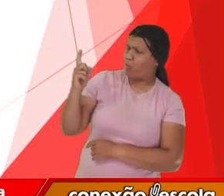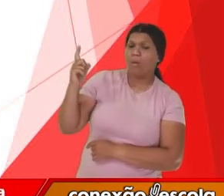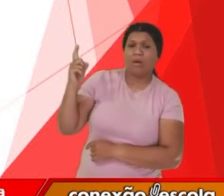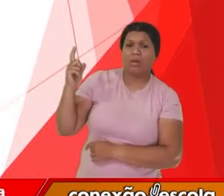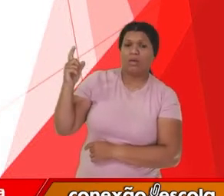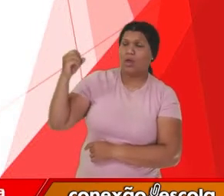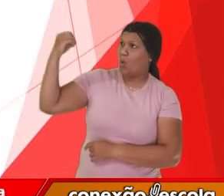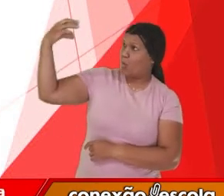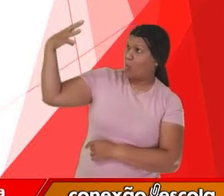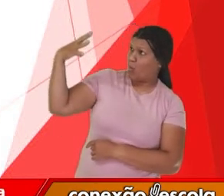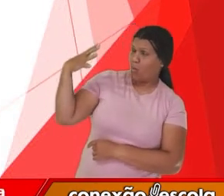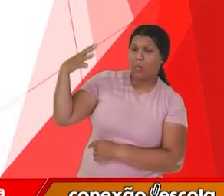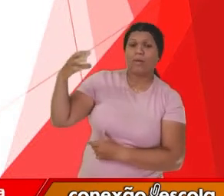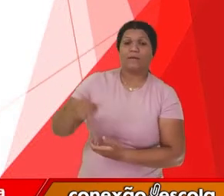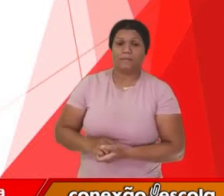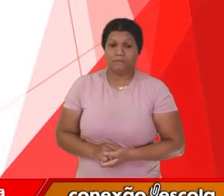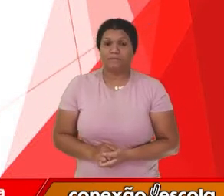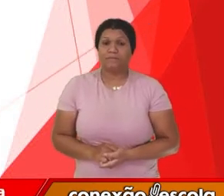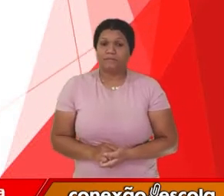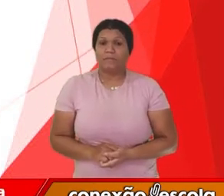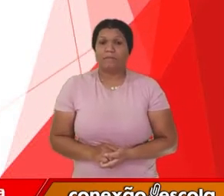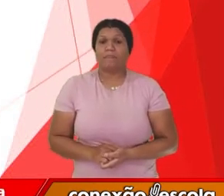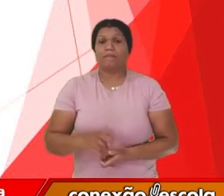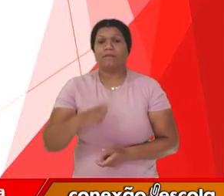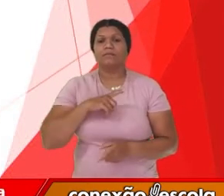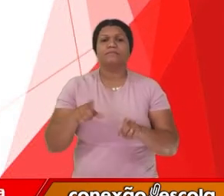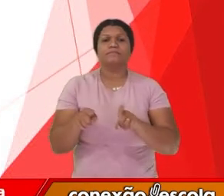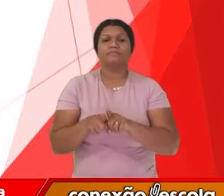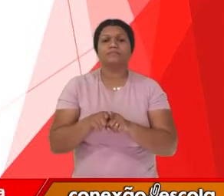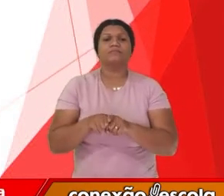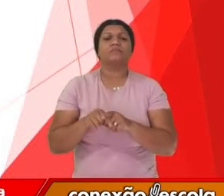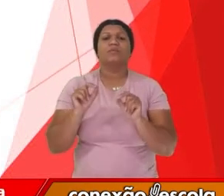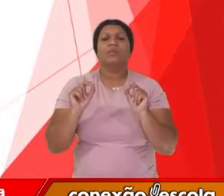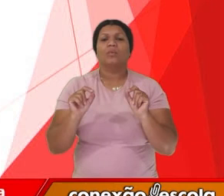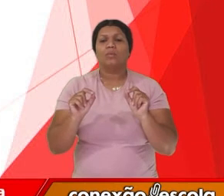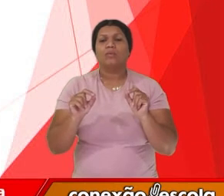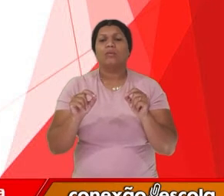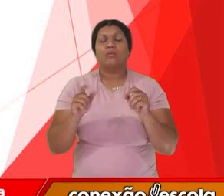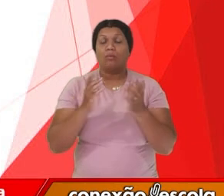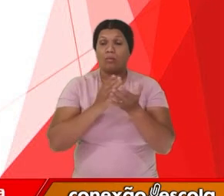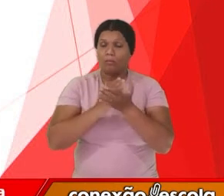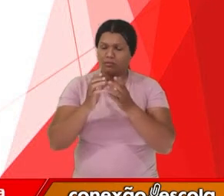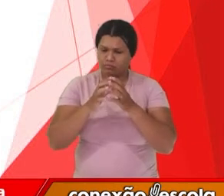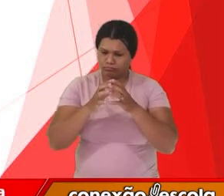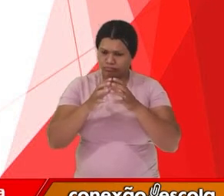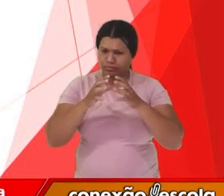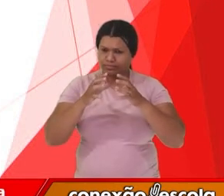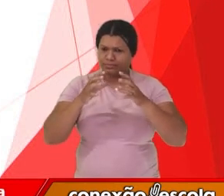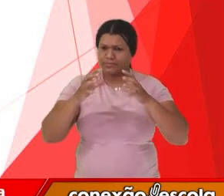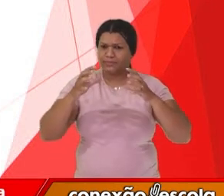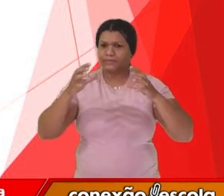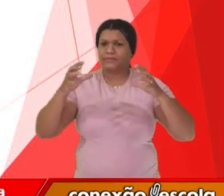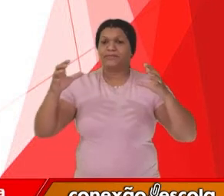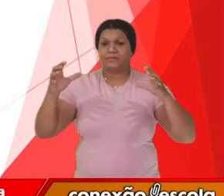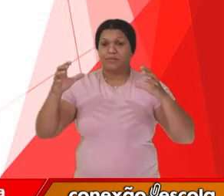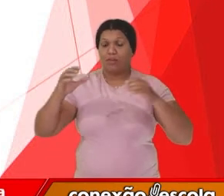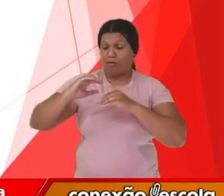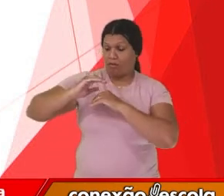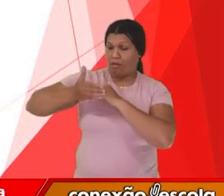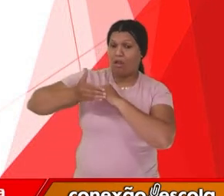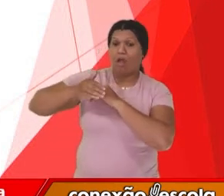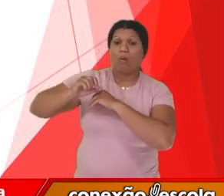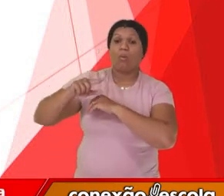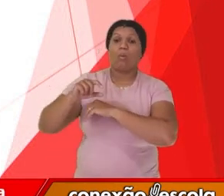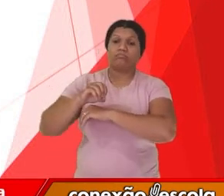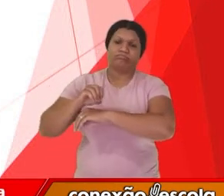Na quarta crescente, nós temos a face da Lua iluminada voltada para o lado oeste. E